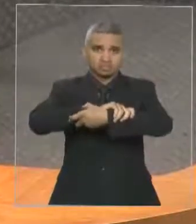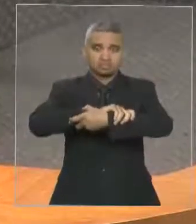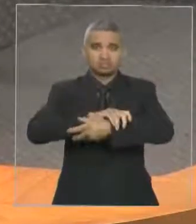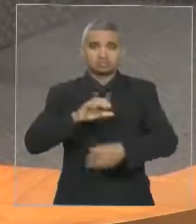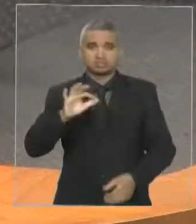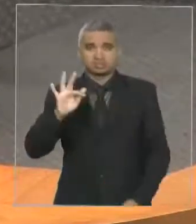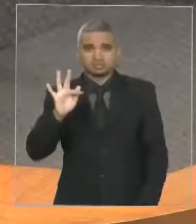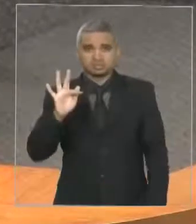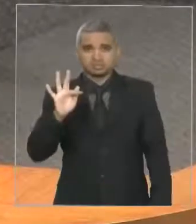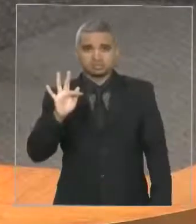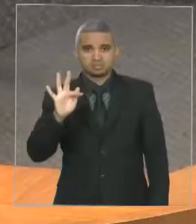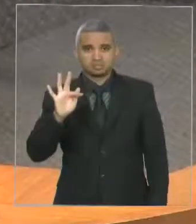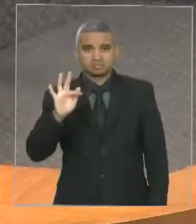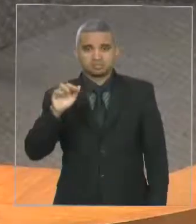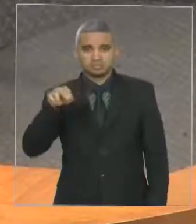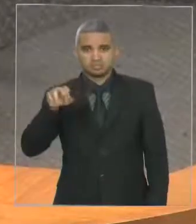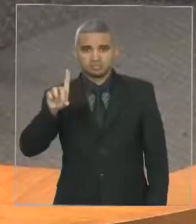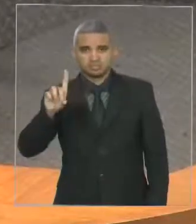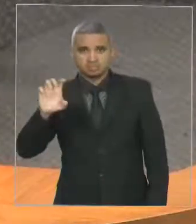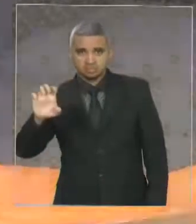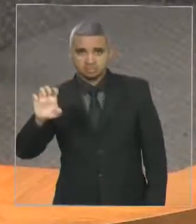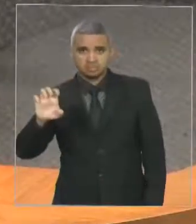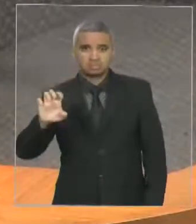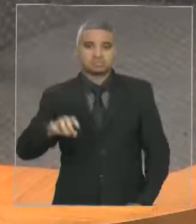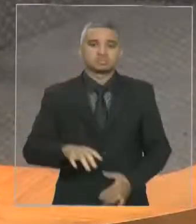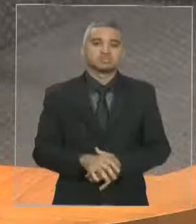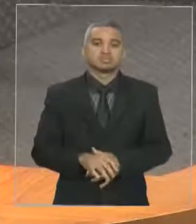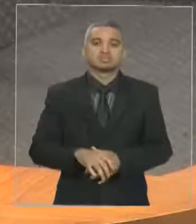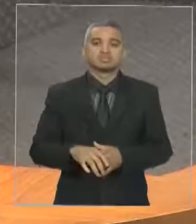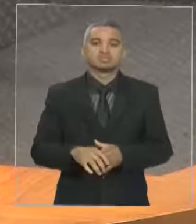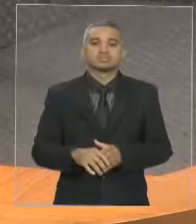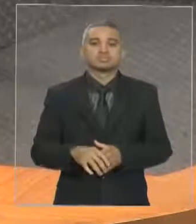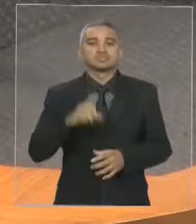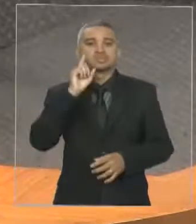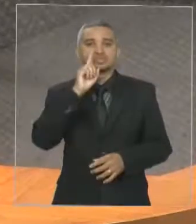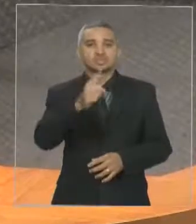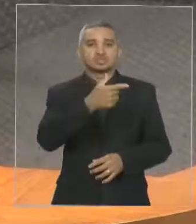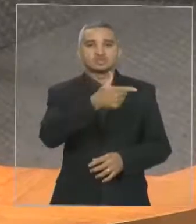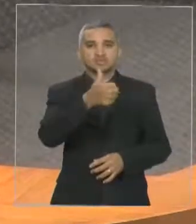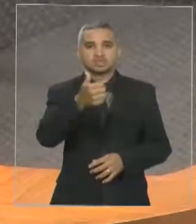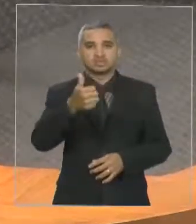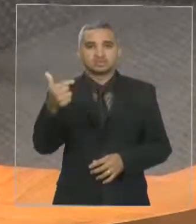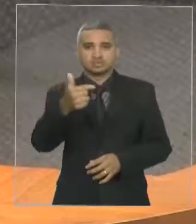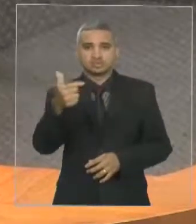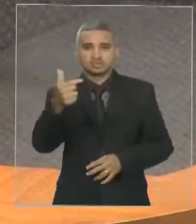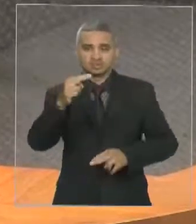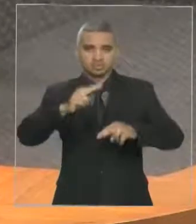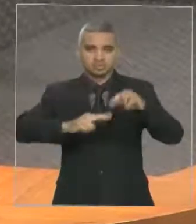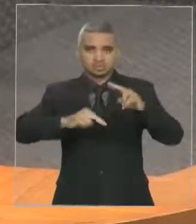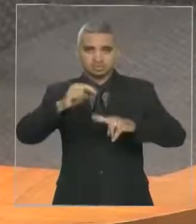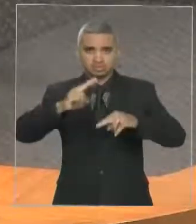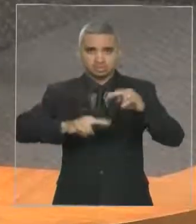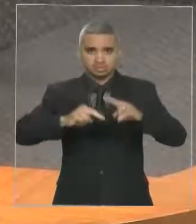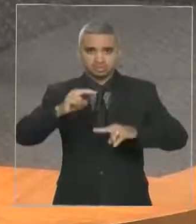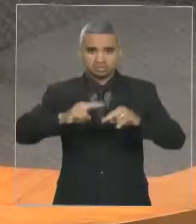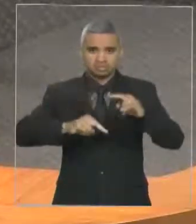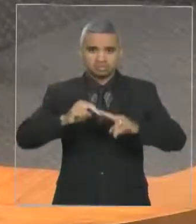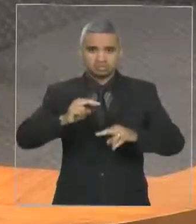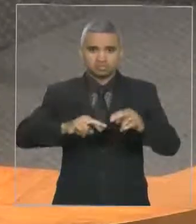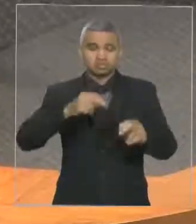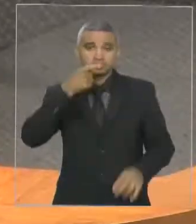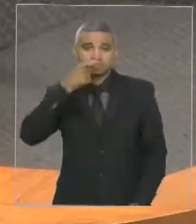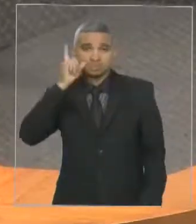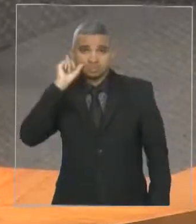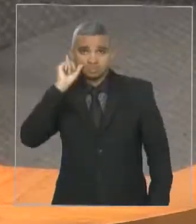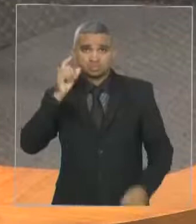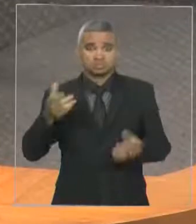Educação, FNDE, está realizando nos dias 21 e 22 de junho. No entanto, ontem e